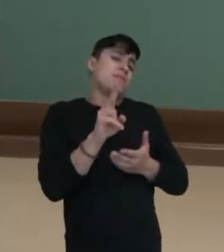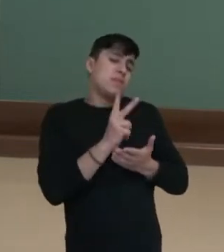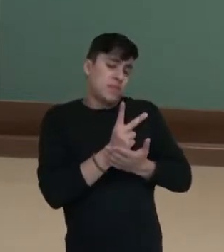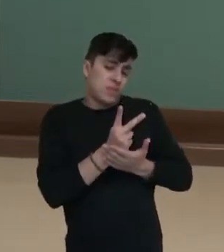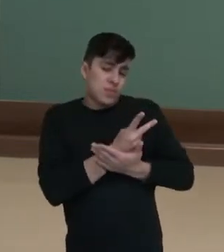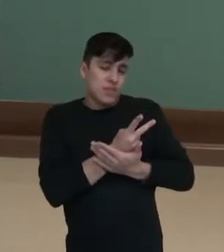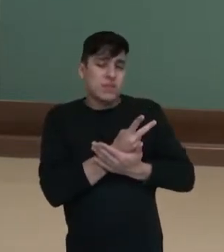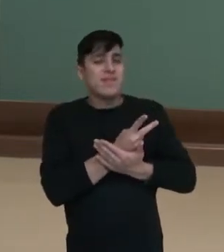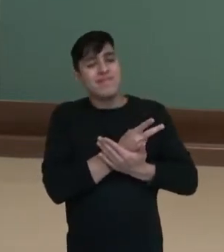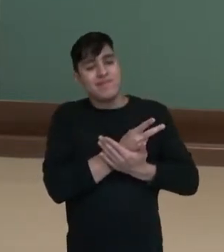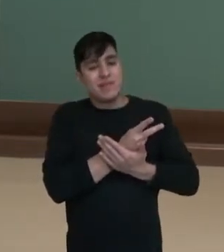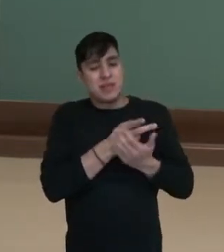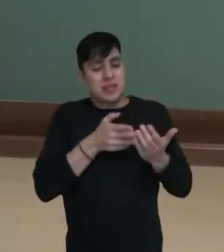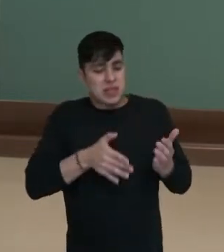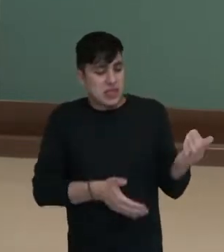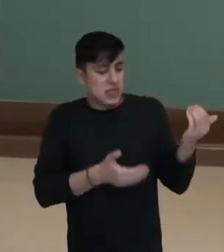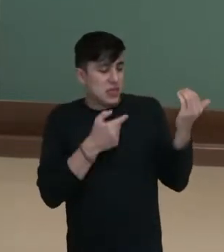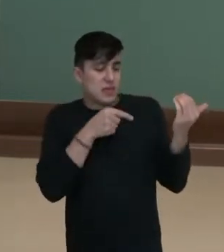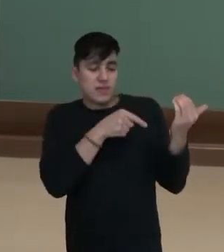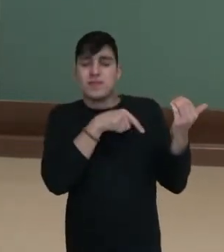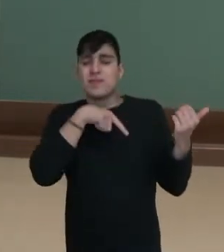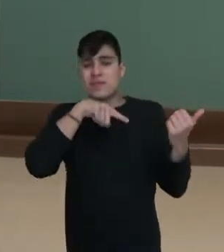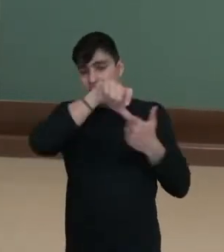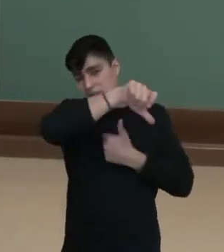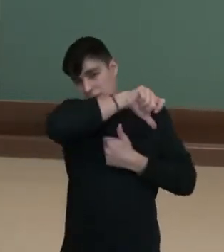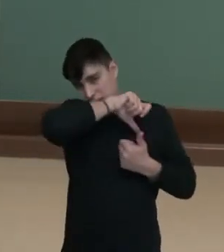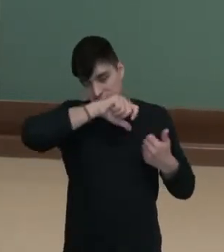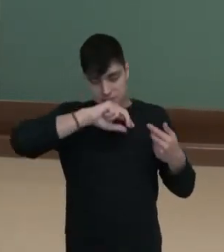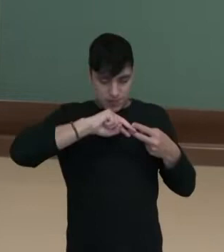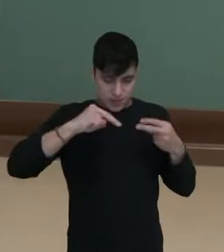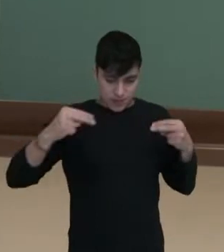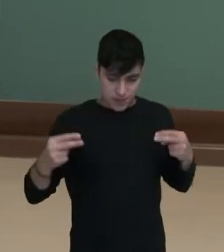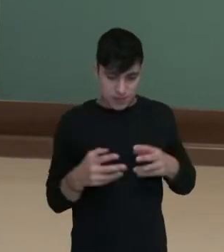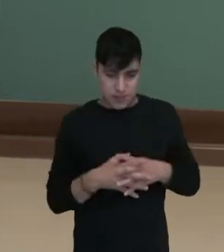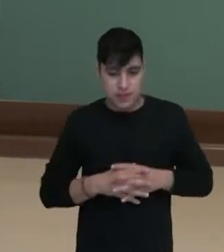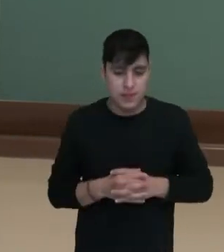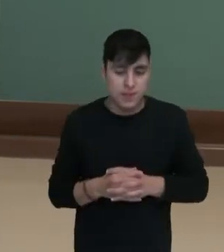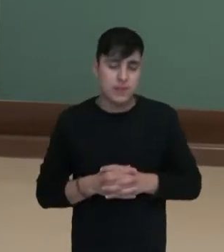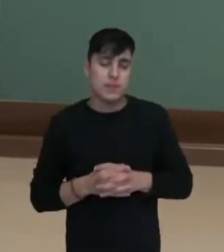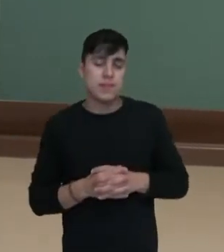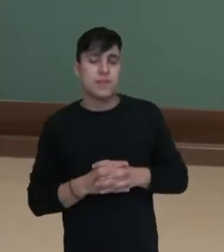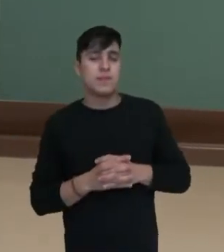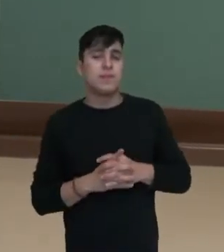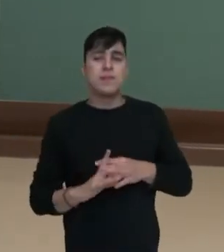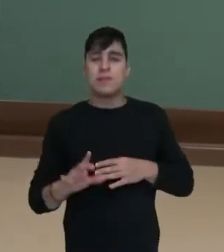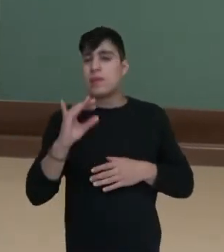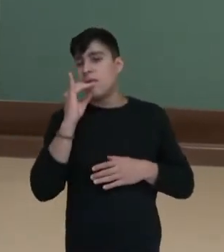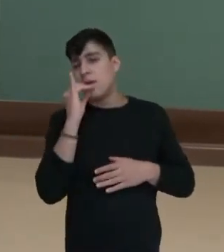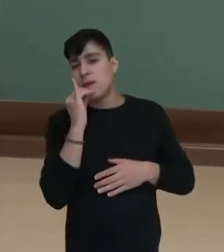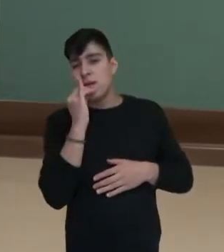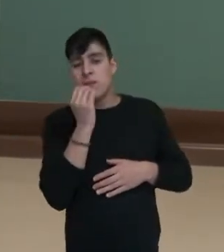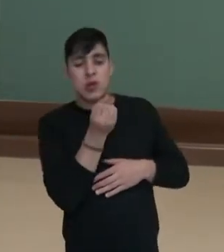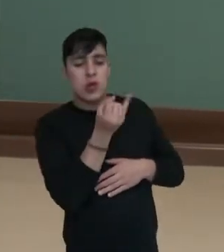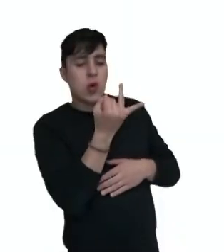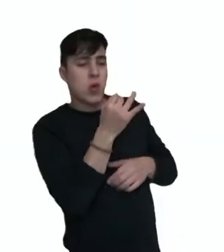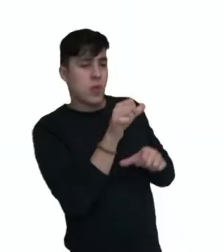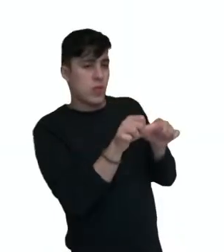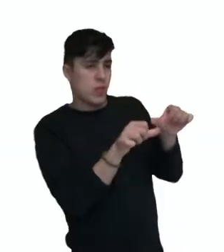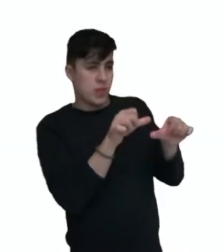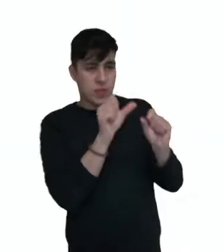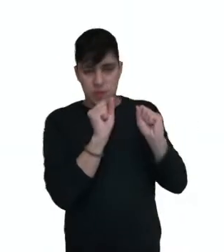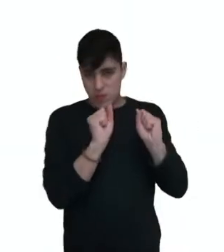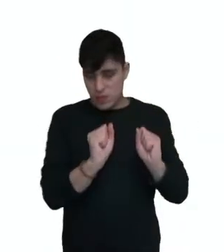aquele indivíduo formado pode ter algumas alterações genéticas. Eu vou dar um exemplo de algumas alterações. Olha, pode